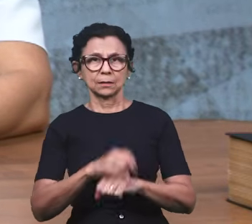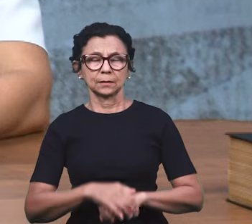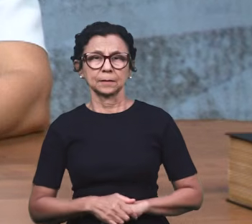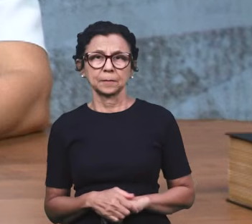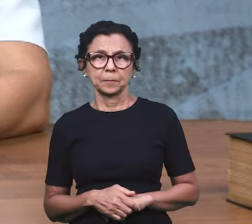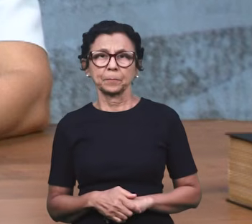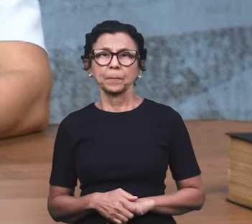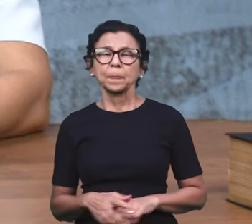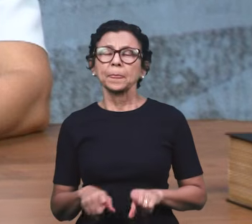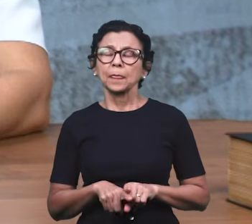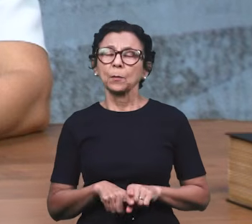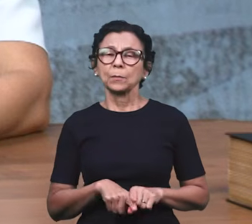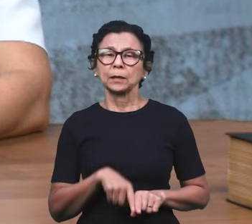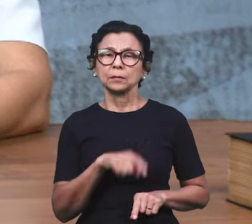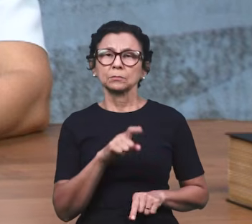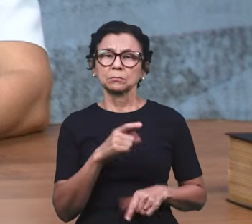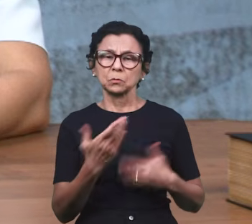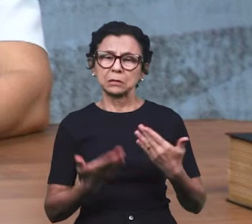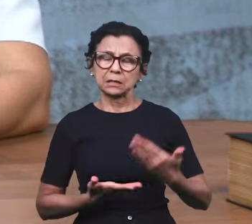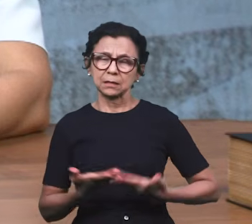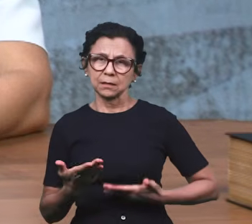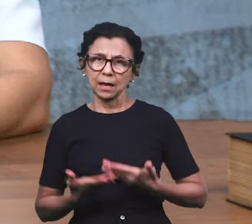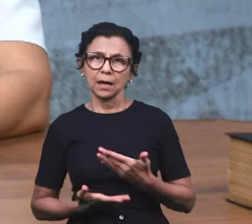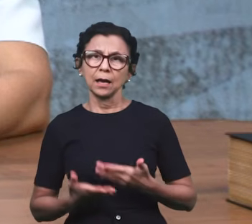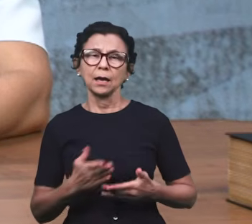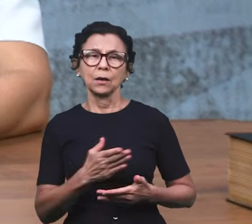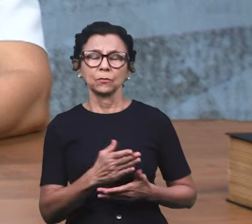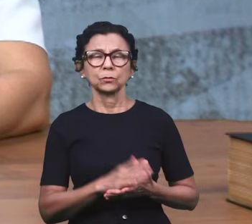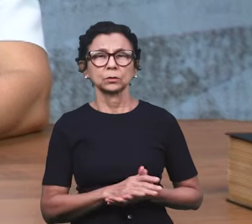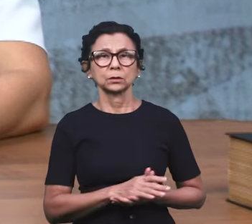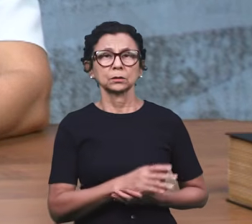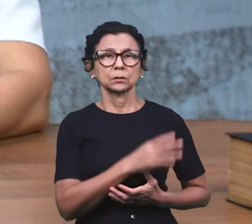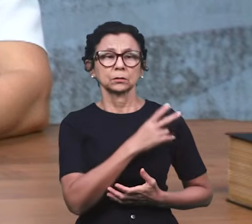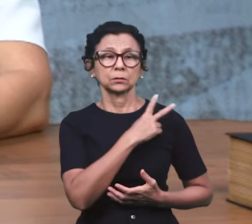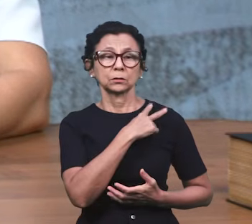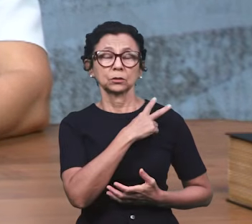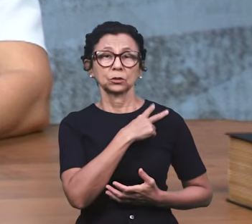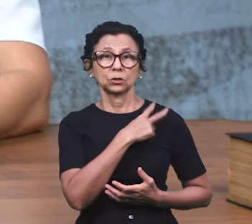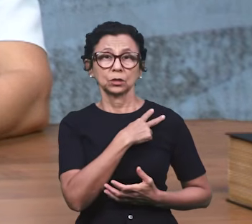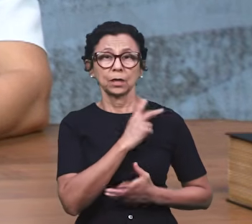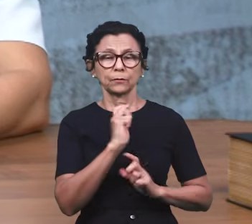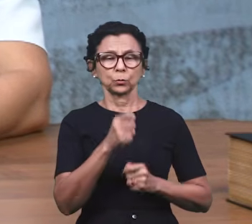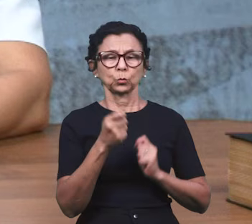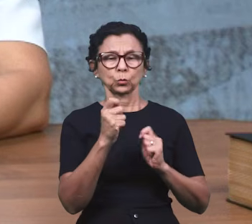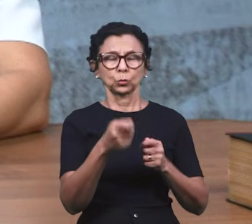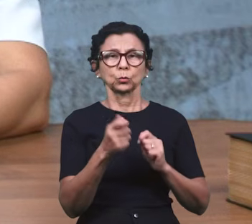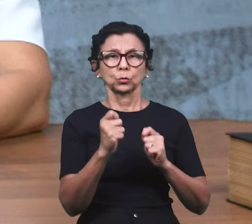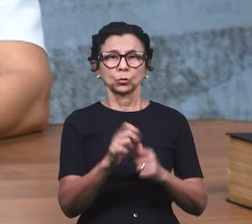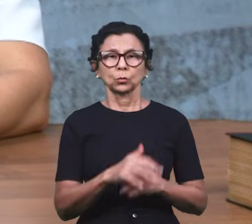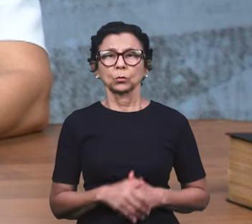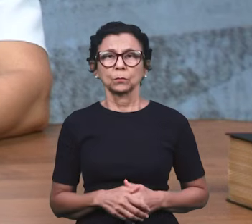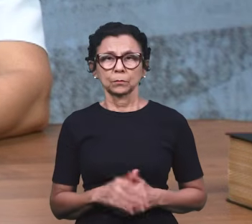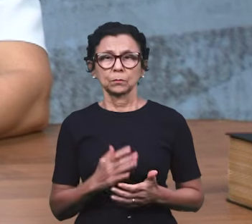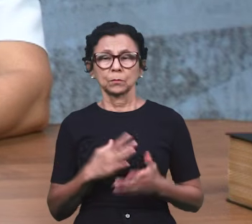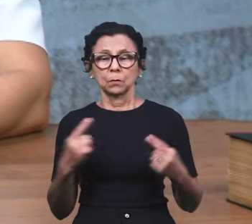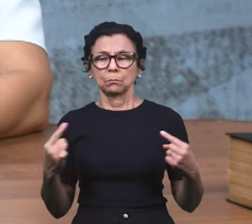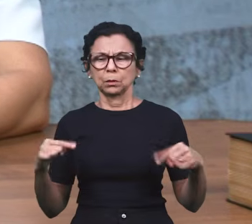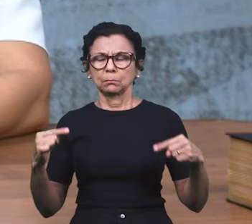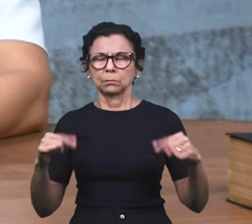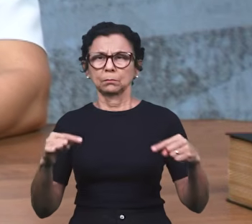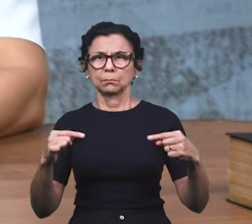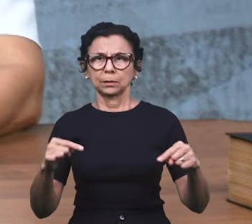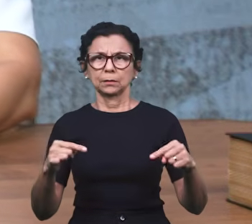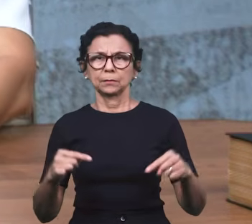Zinri, seu servo, chefe de metade dos carros, conspirou contra ele. Estando ele